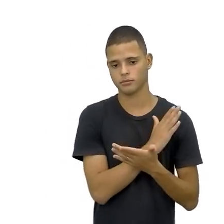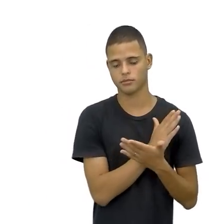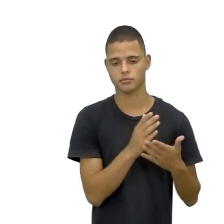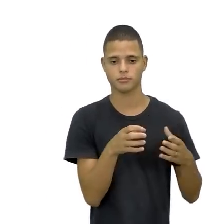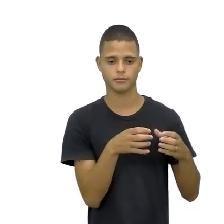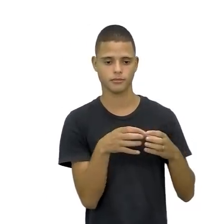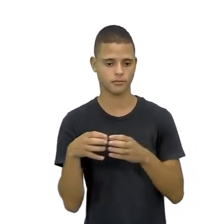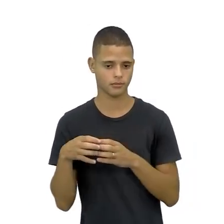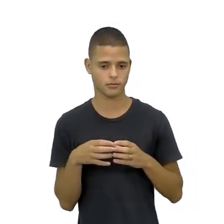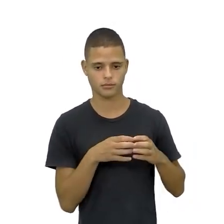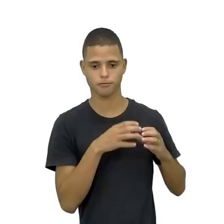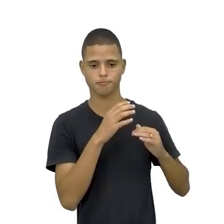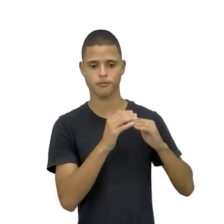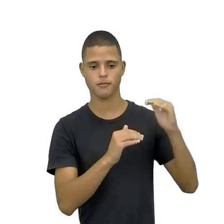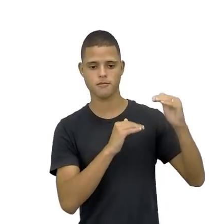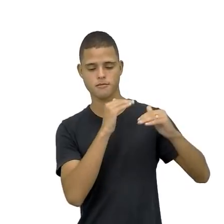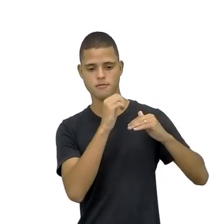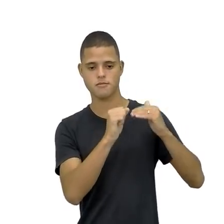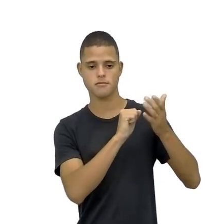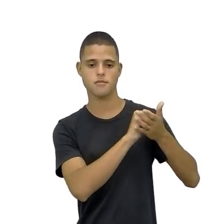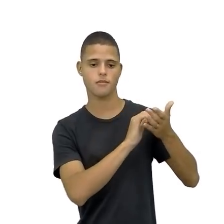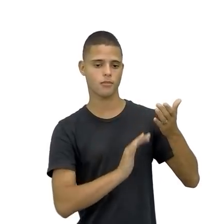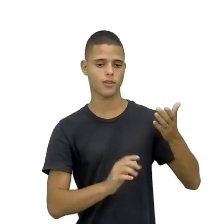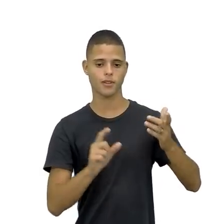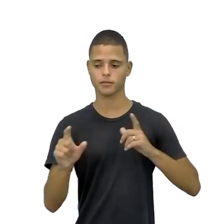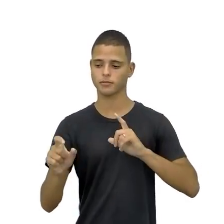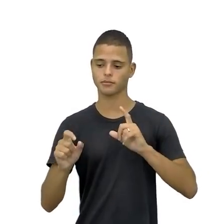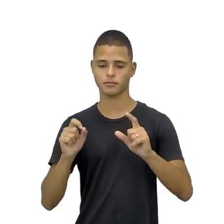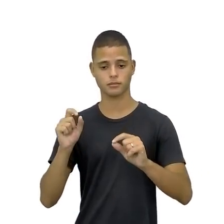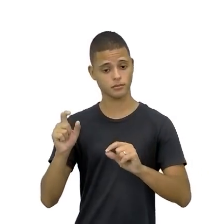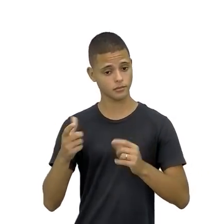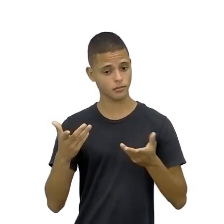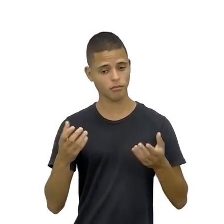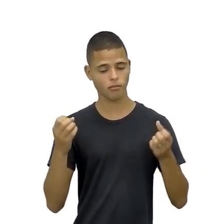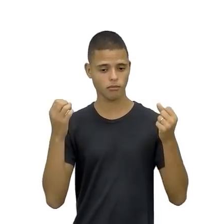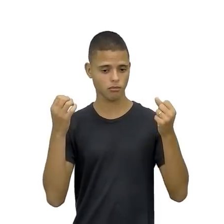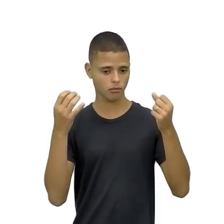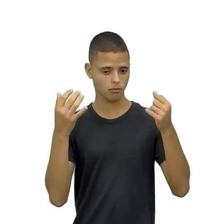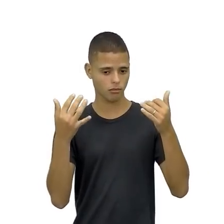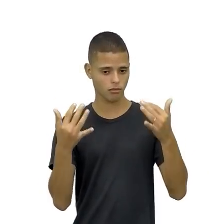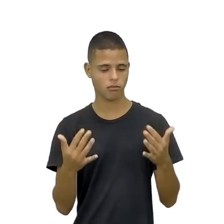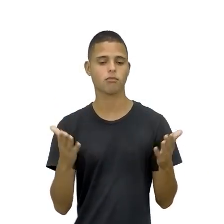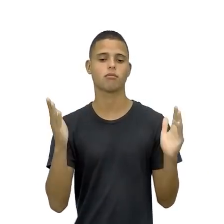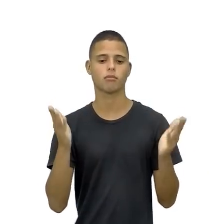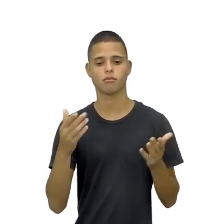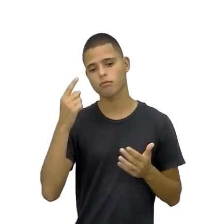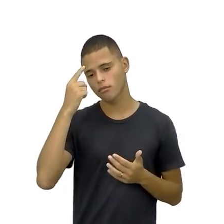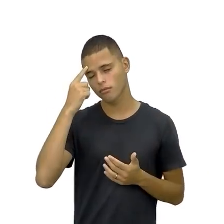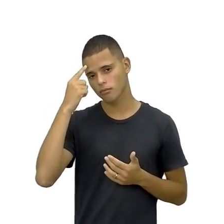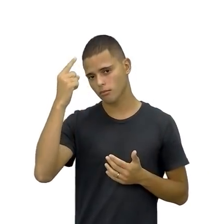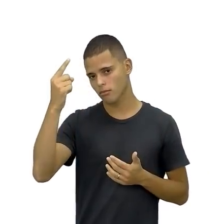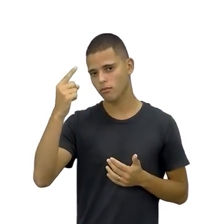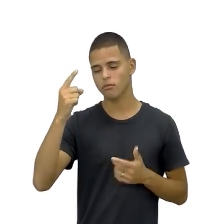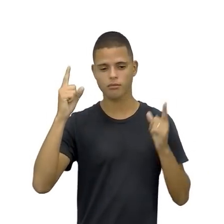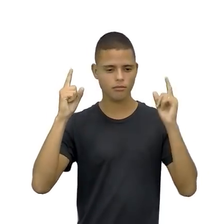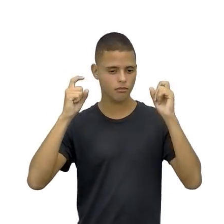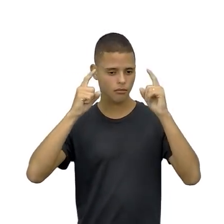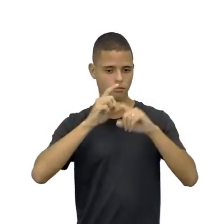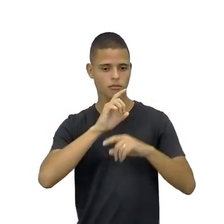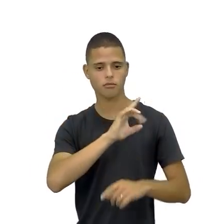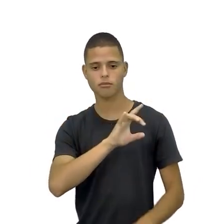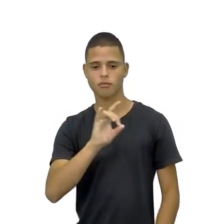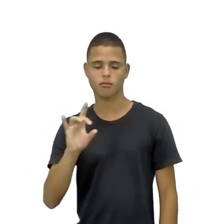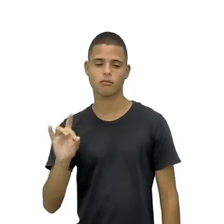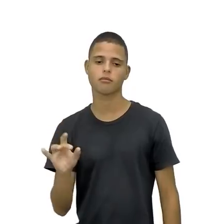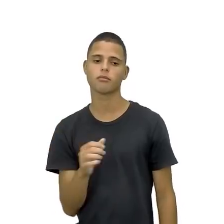o desenvolvimento das atividades selecionadas, aí então aquilo que nós já falamos anteriormente, pensando nessas dificuldades de cada